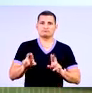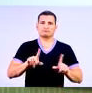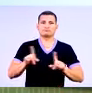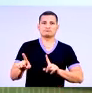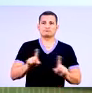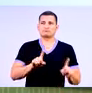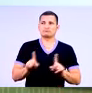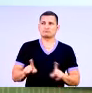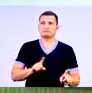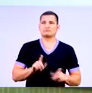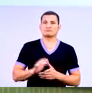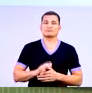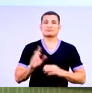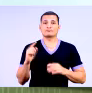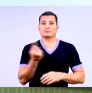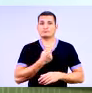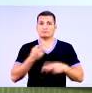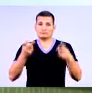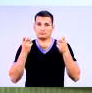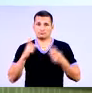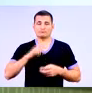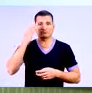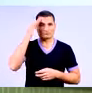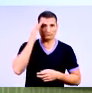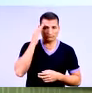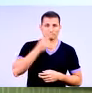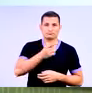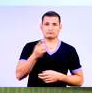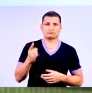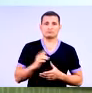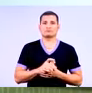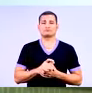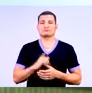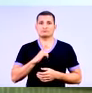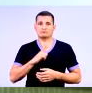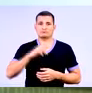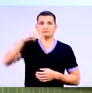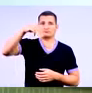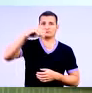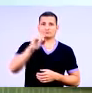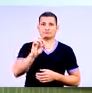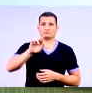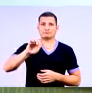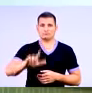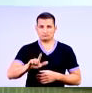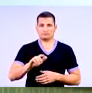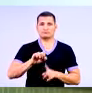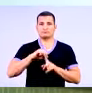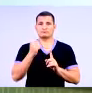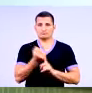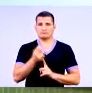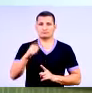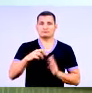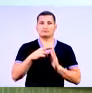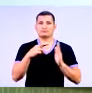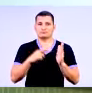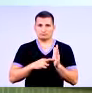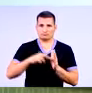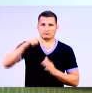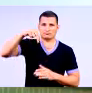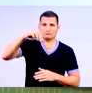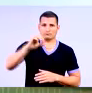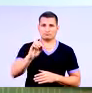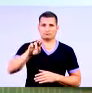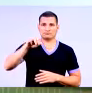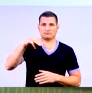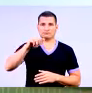o que a gente percebe é que está bem compreendido, né? Que nós temos uma moral social, que são as normas, mas para que nós